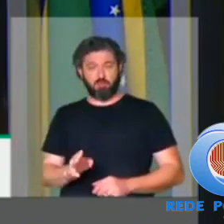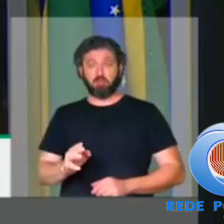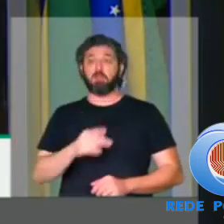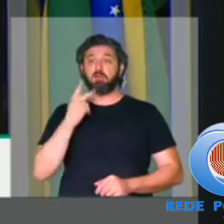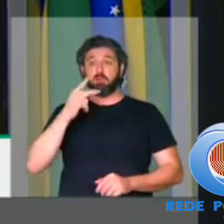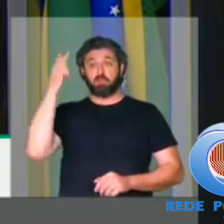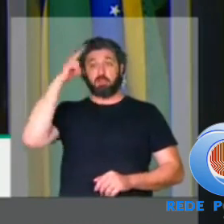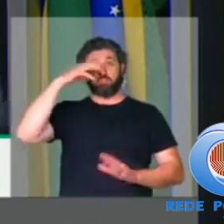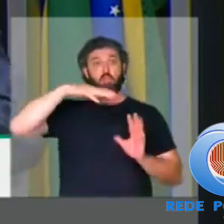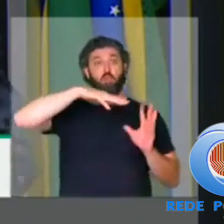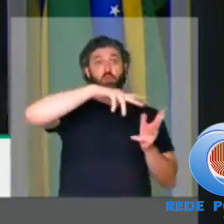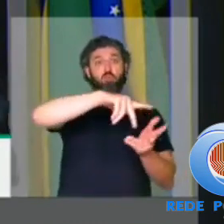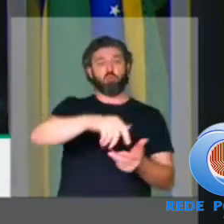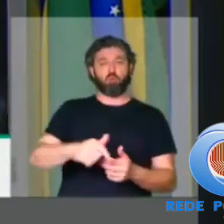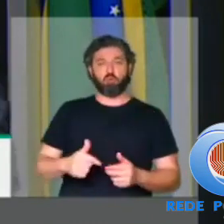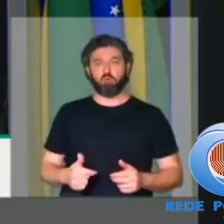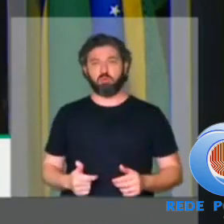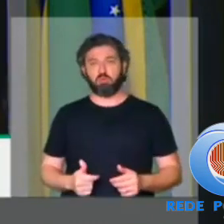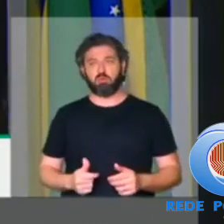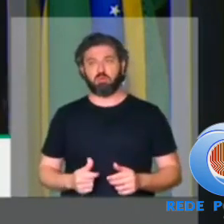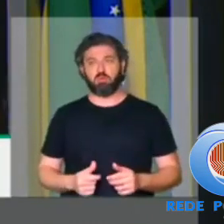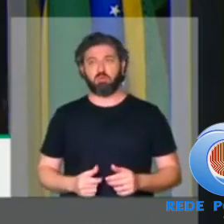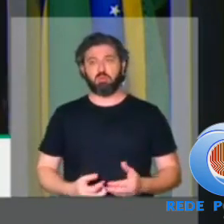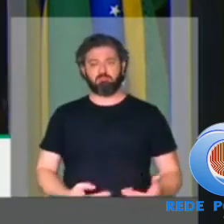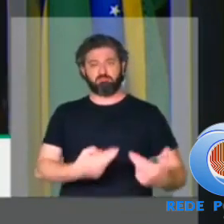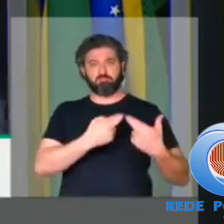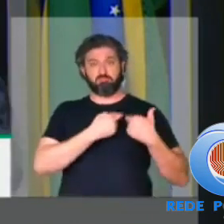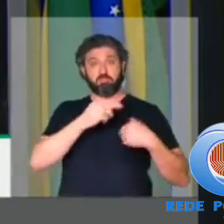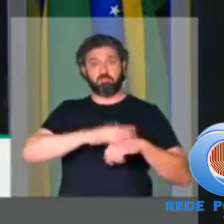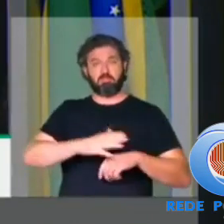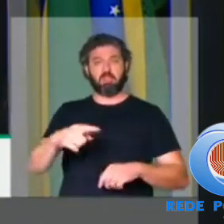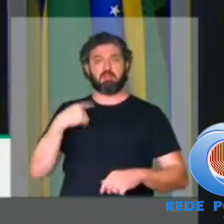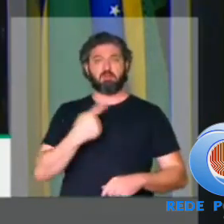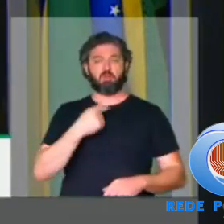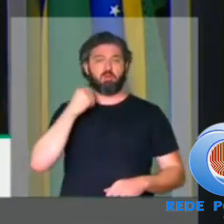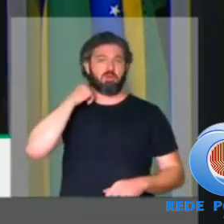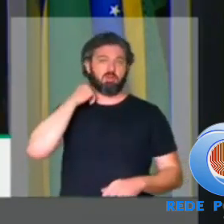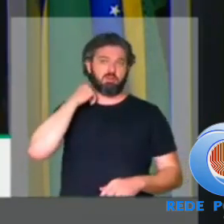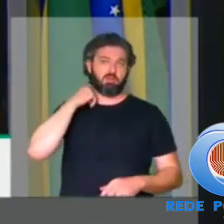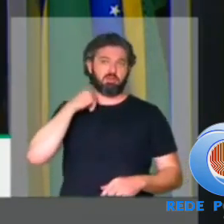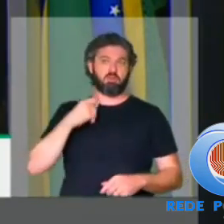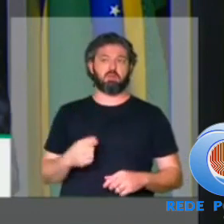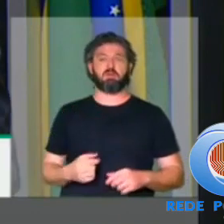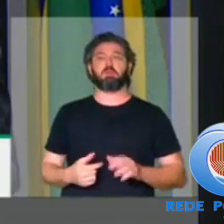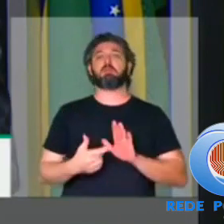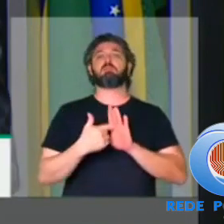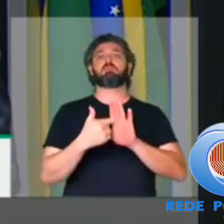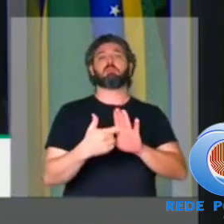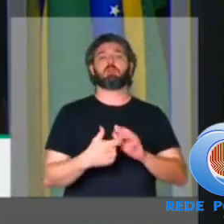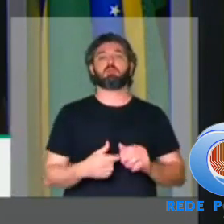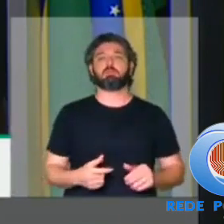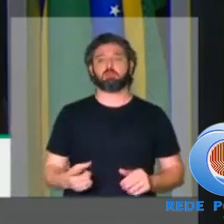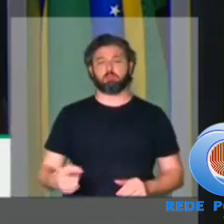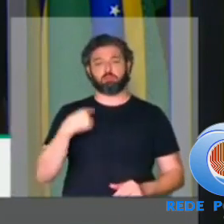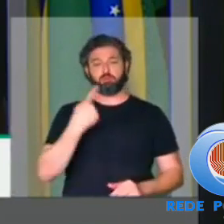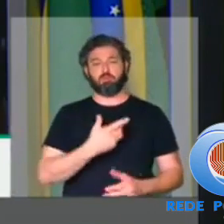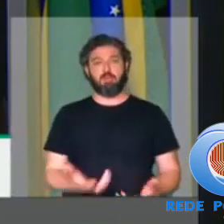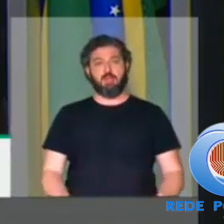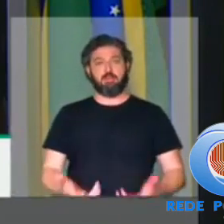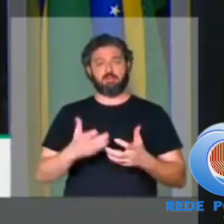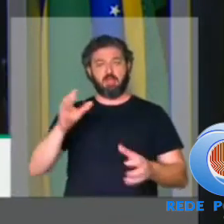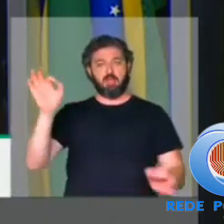não dizer da história mundial, compete-nos muito mais dizer que